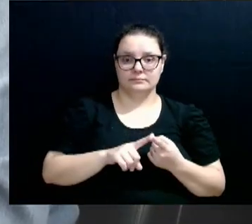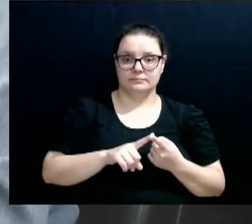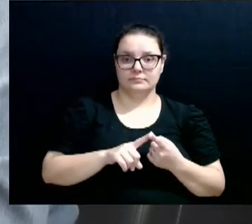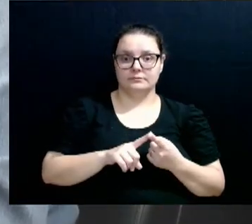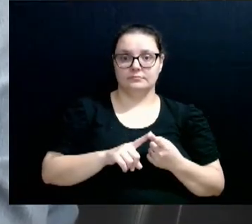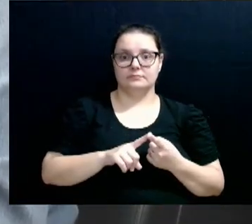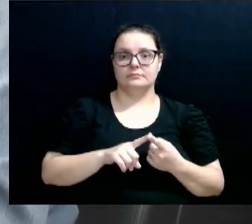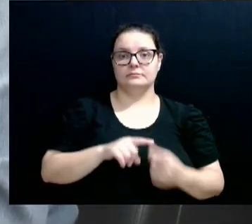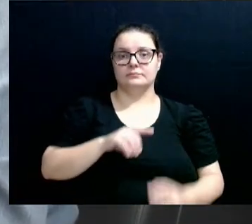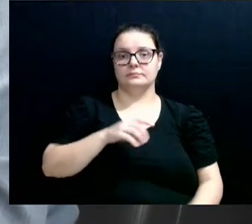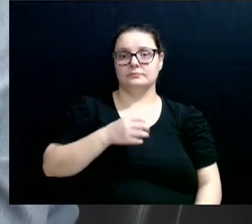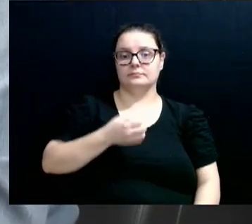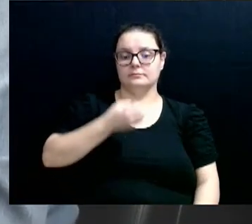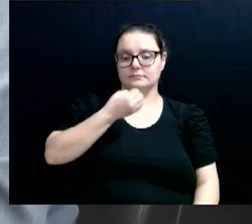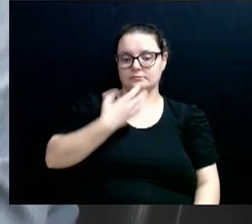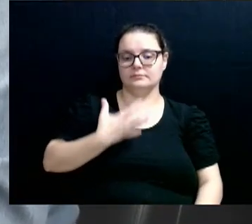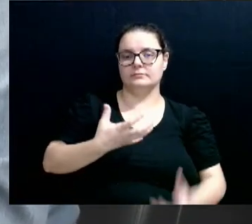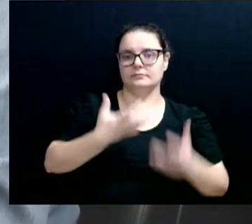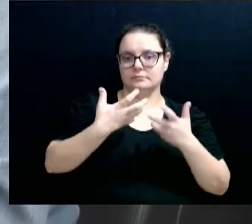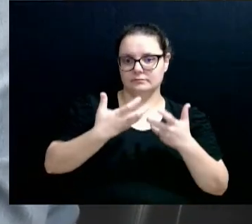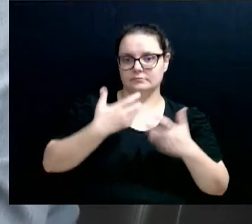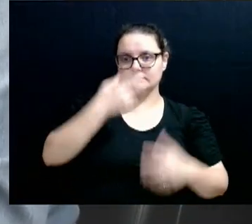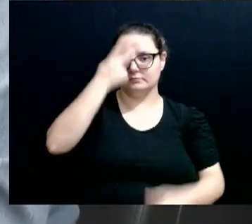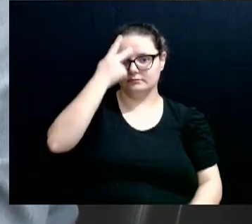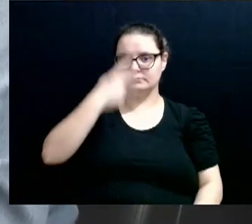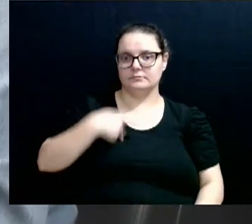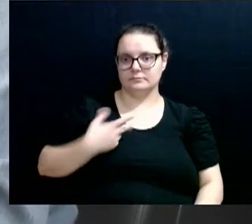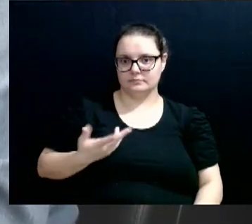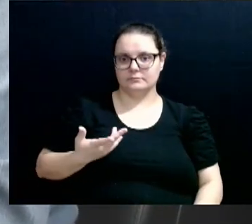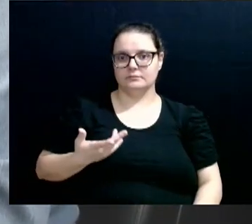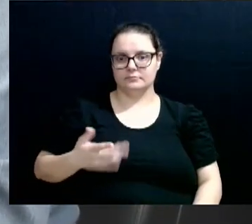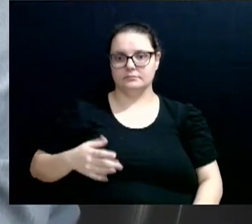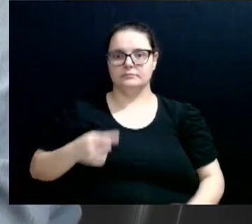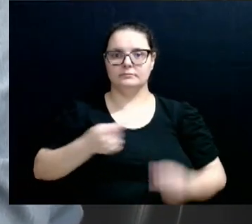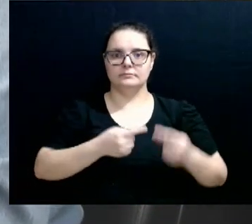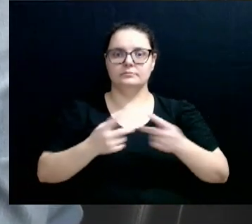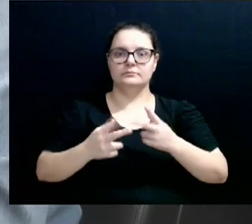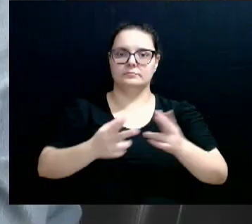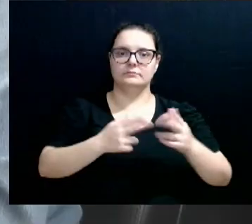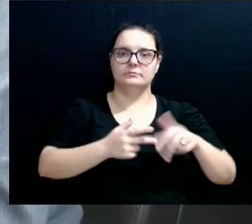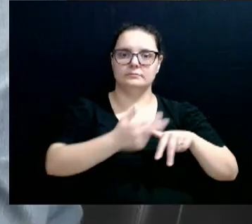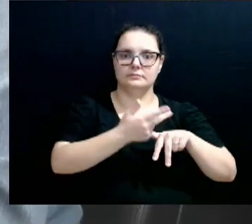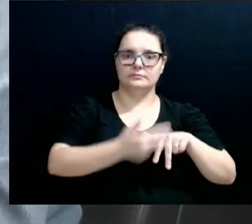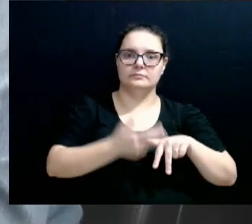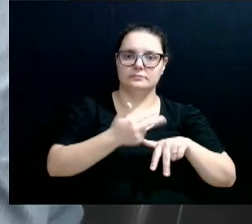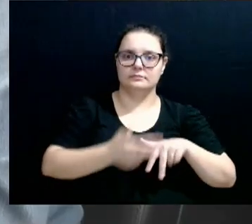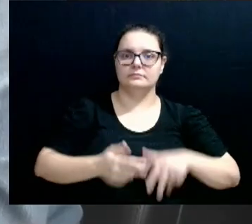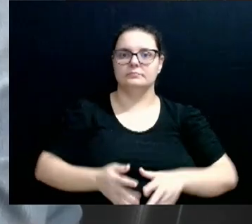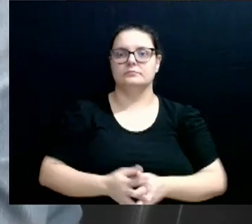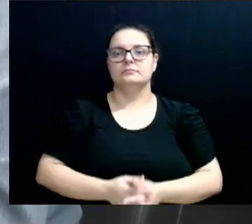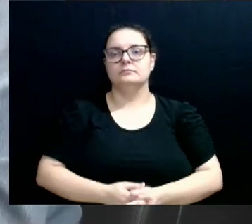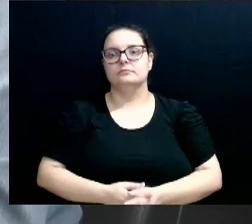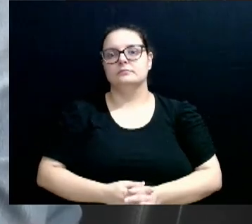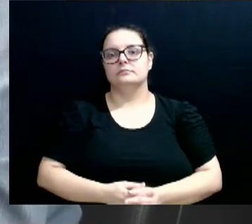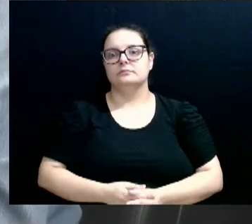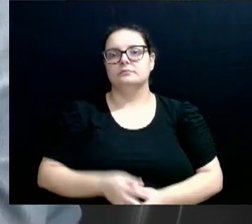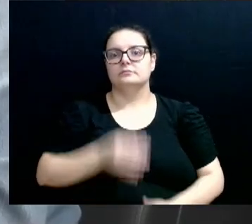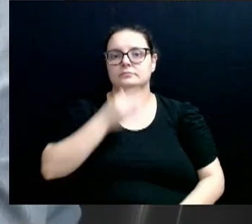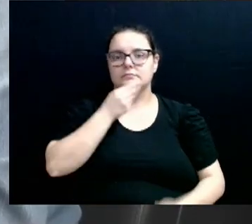que discute essa questão da igualdade de gênero, né, entre homens e mulheres,